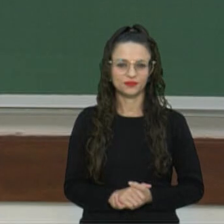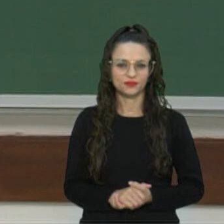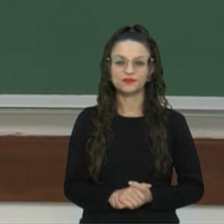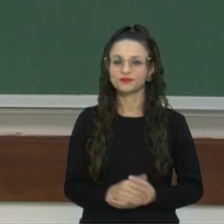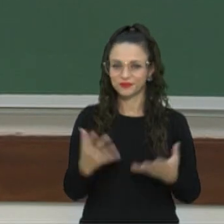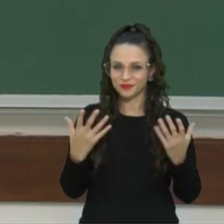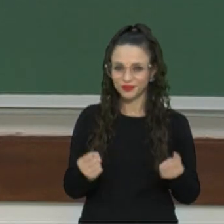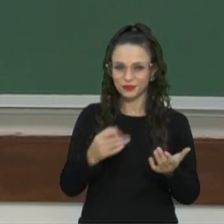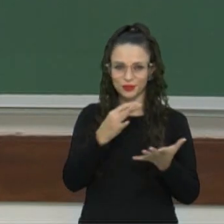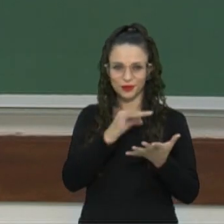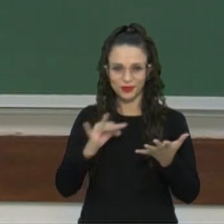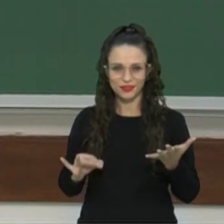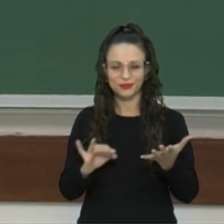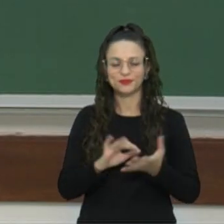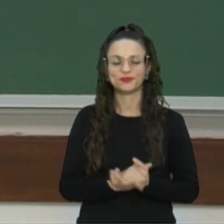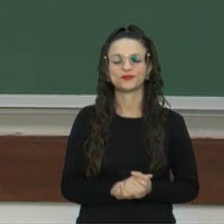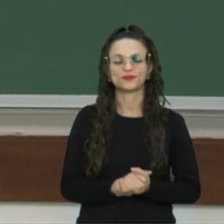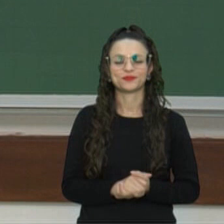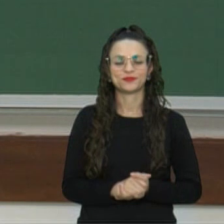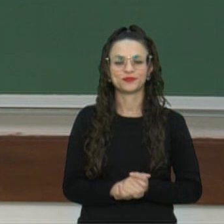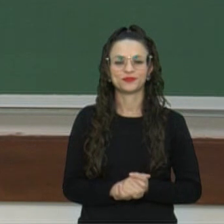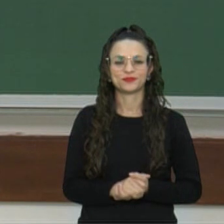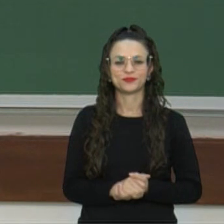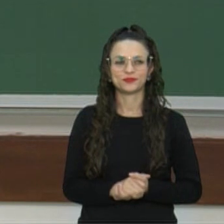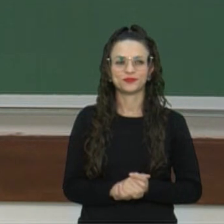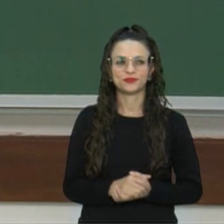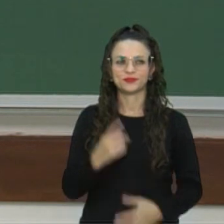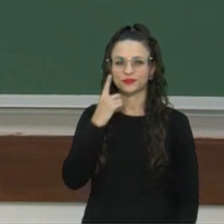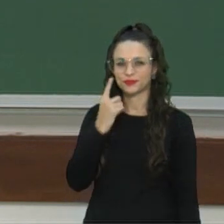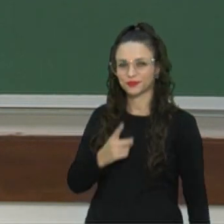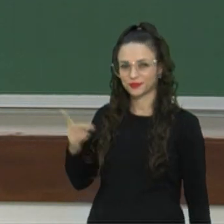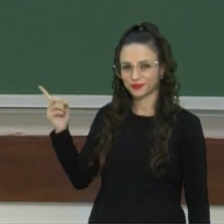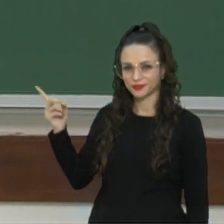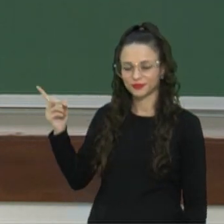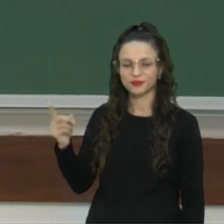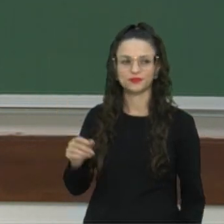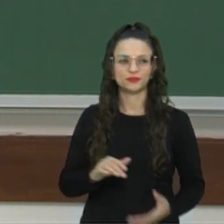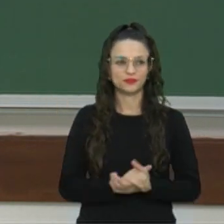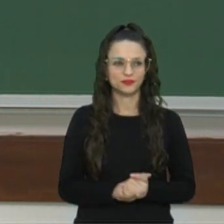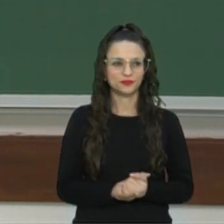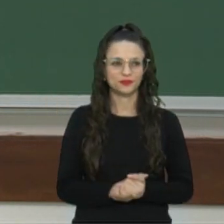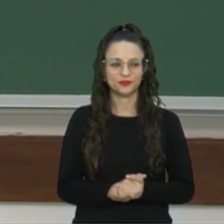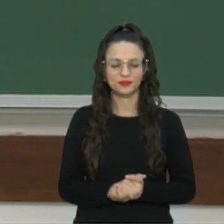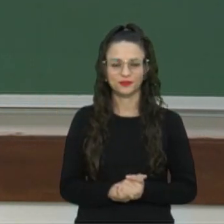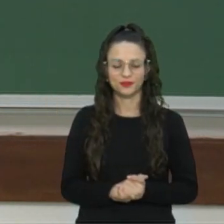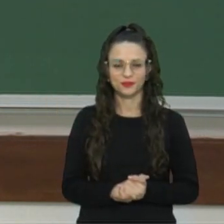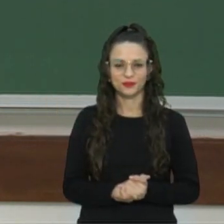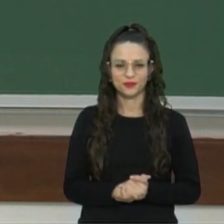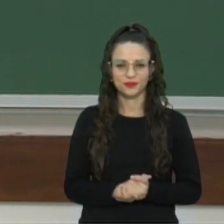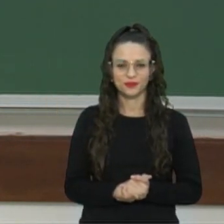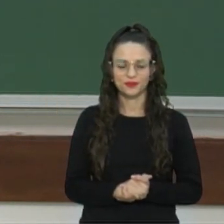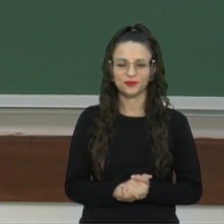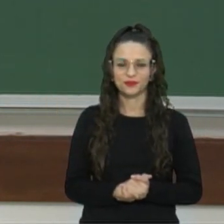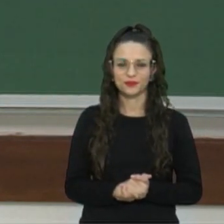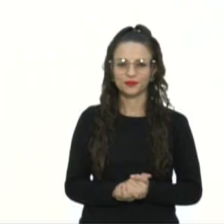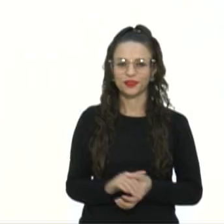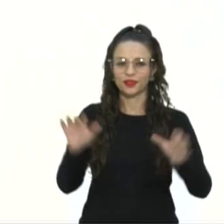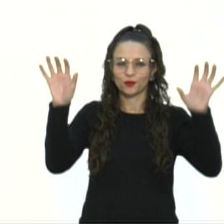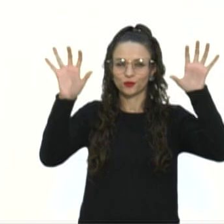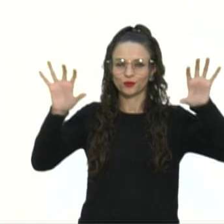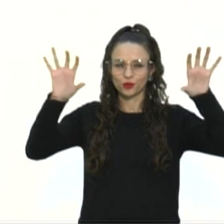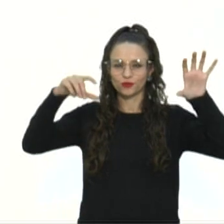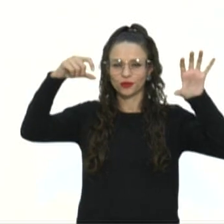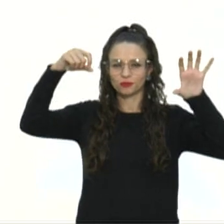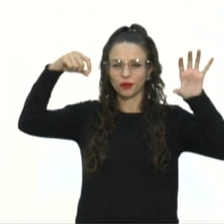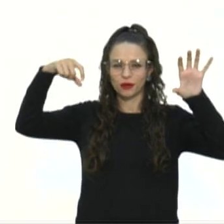Vamos para a correção, então? Olha só. Então, a primeira questão, a formação de gotas de água em